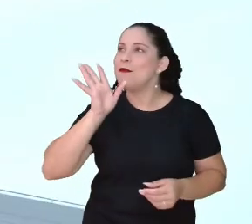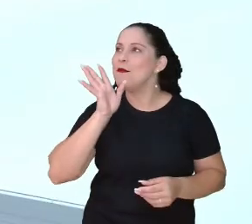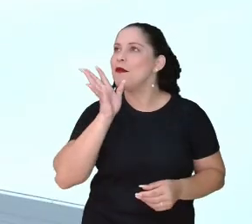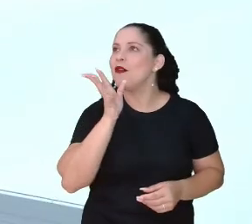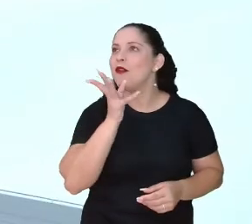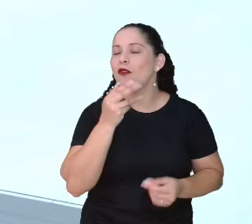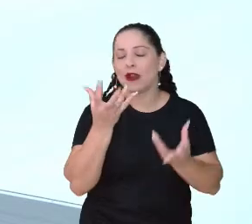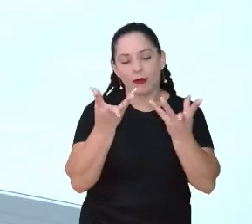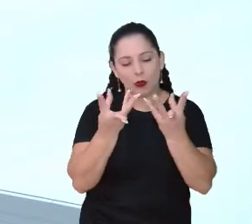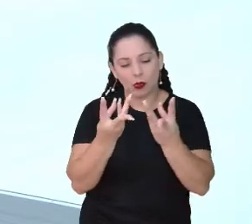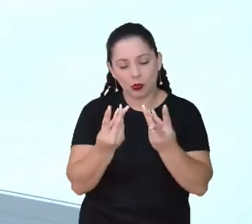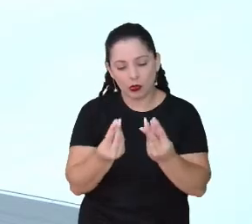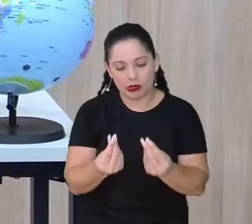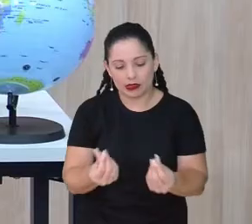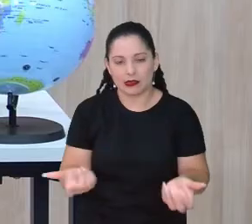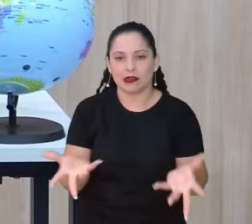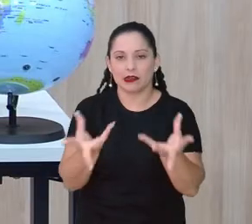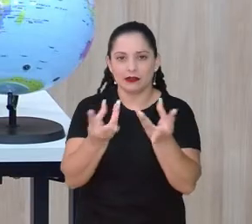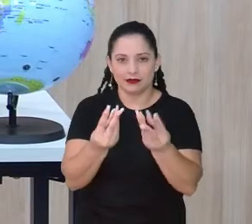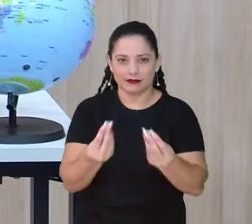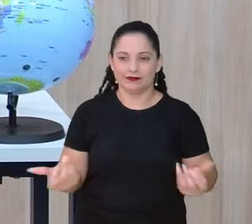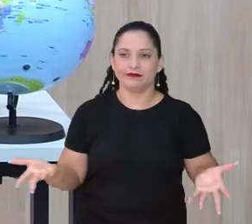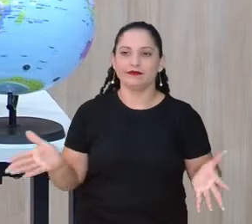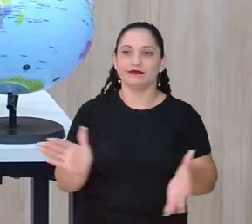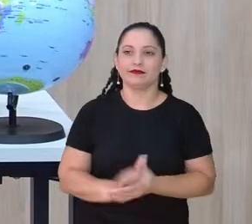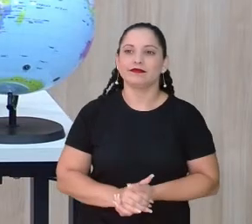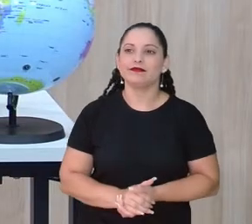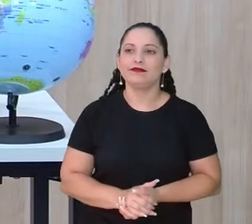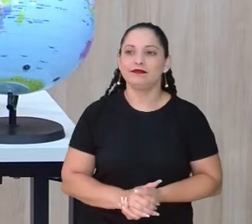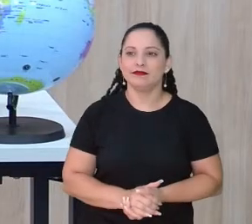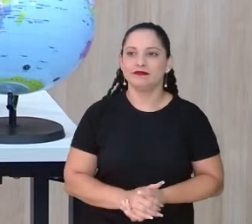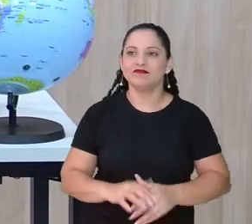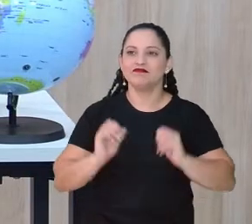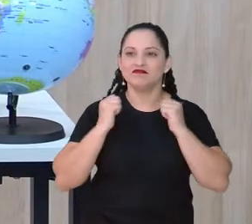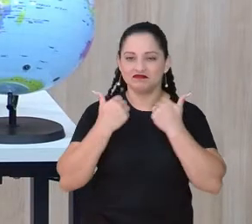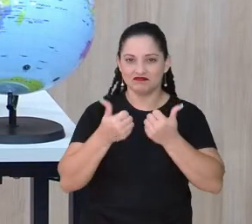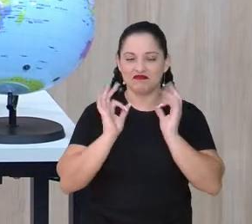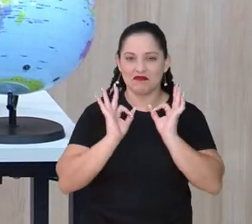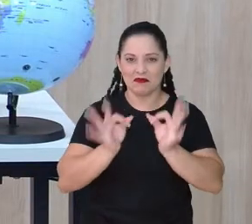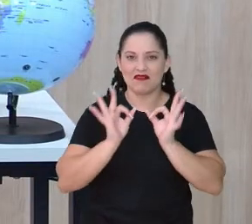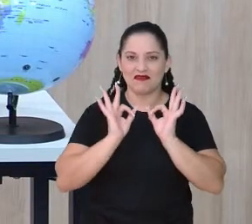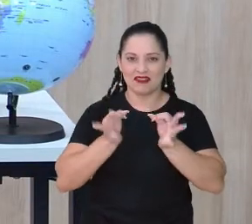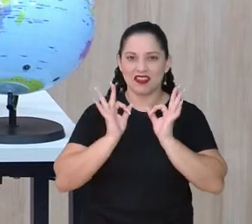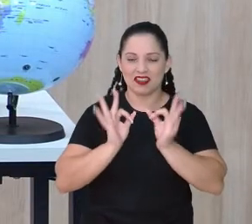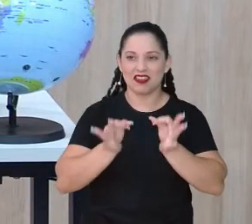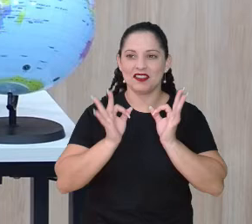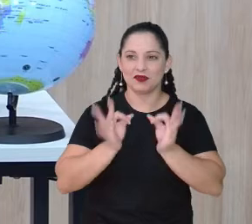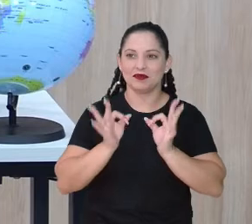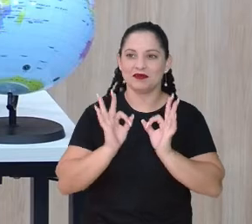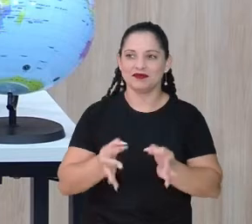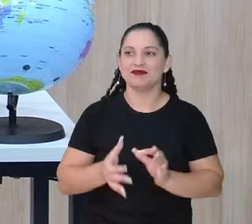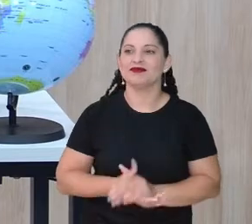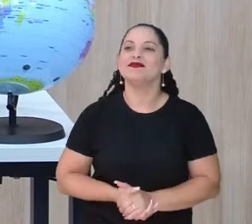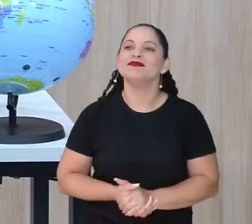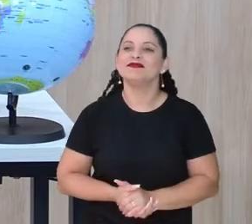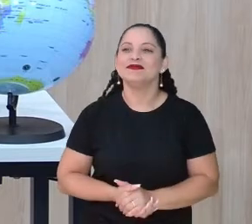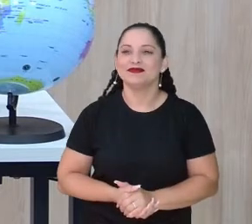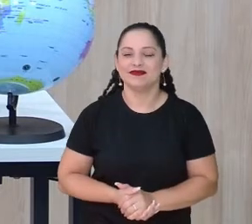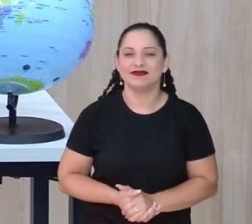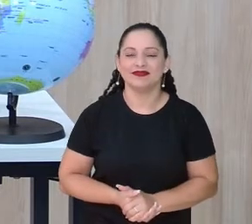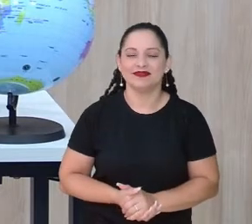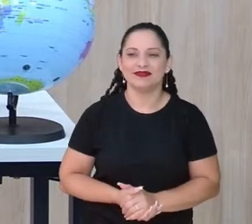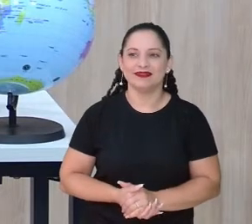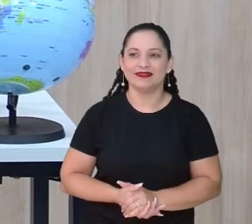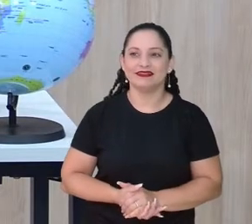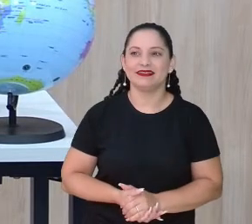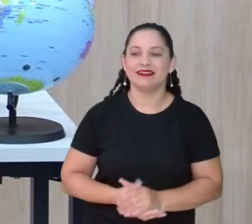bastante, né, a se decompor. Arrasou aí, viu, Billy? Parabéns aí na mesa.